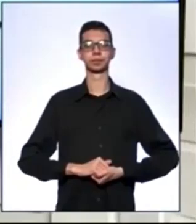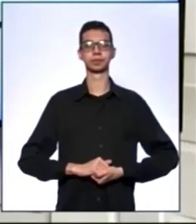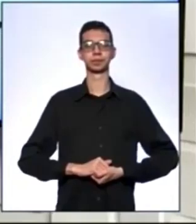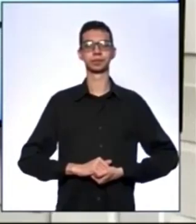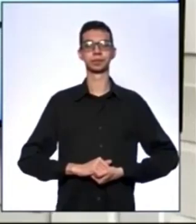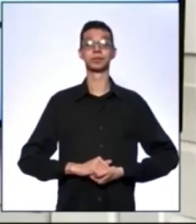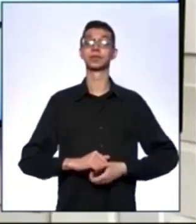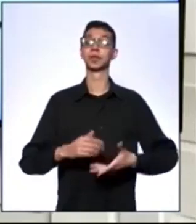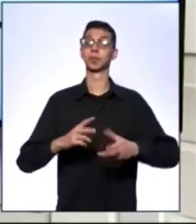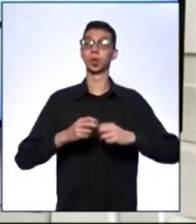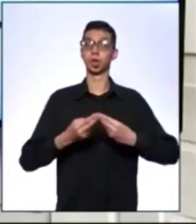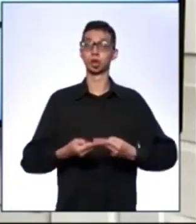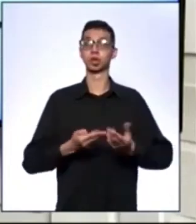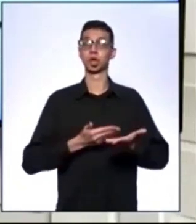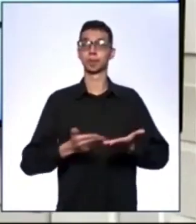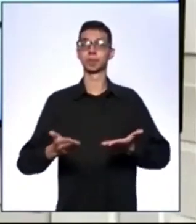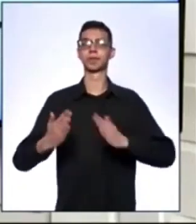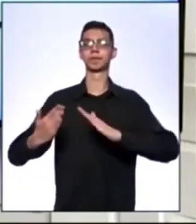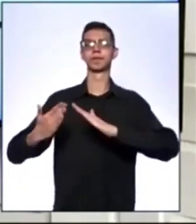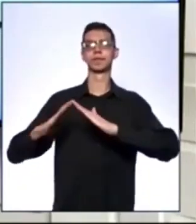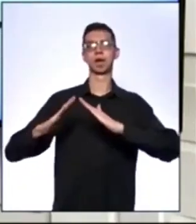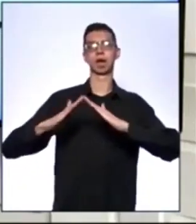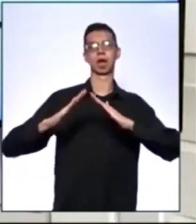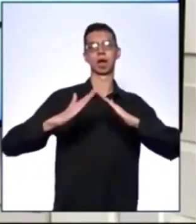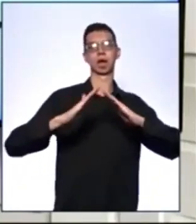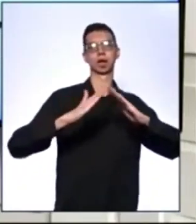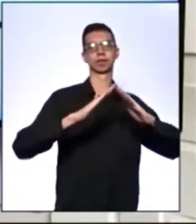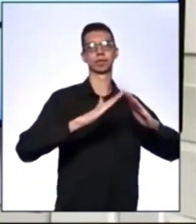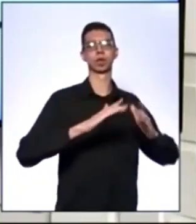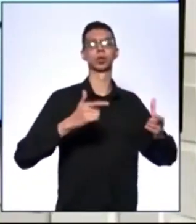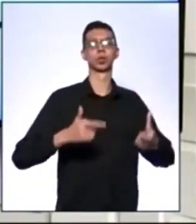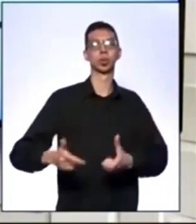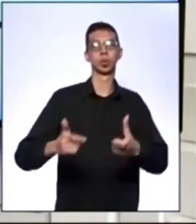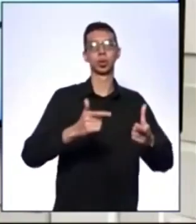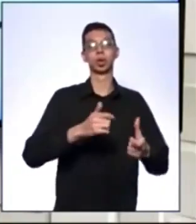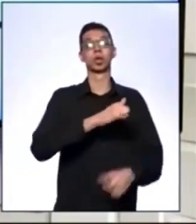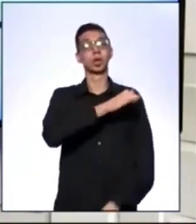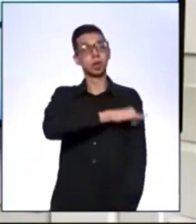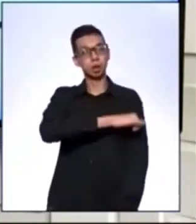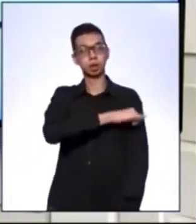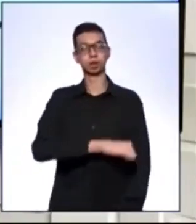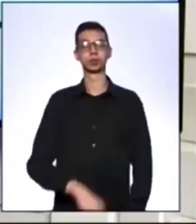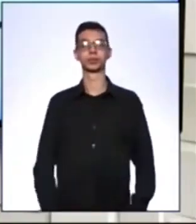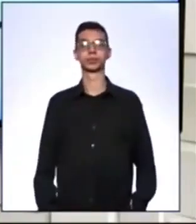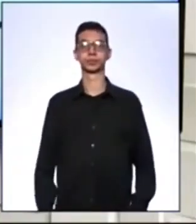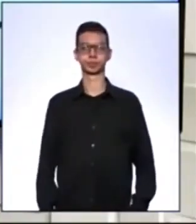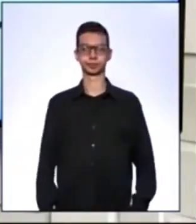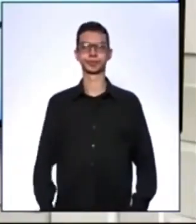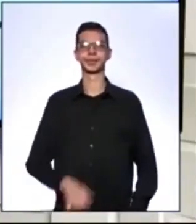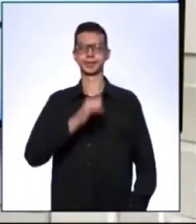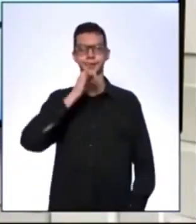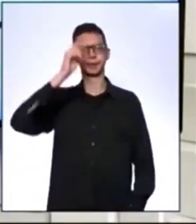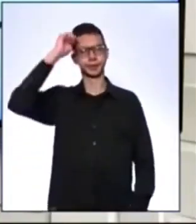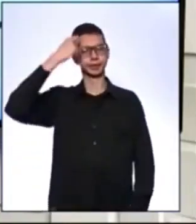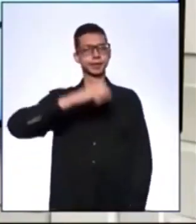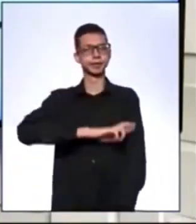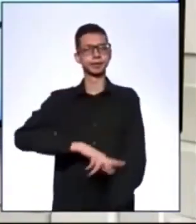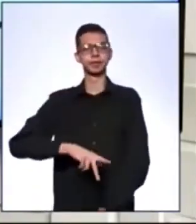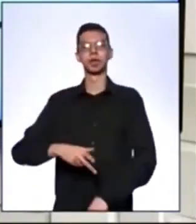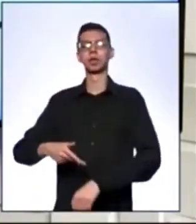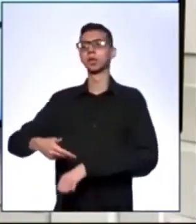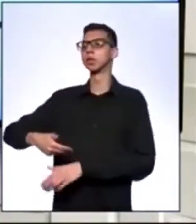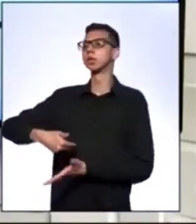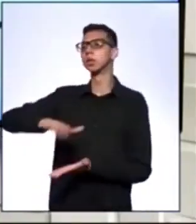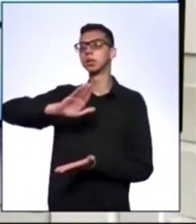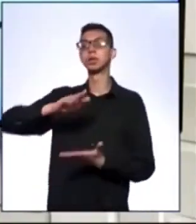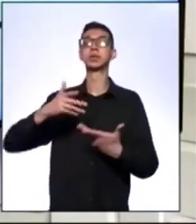das favelas no Rio de Janeiro. No mesmo momento que esse negro é despejado na rua, a República Brasileira começa um